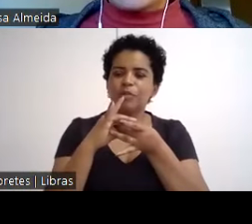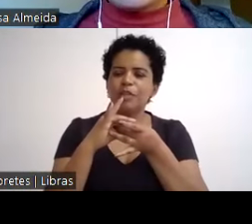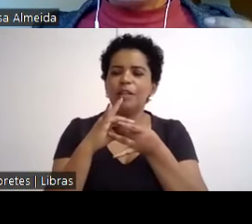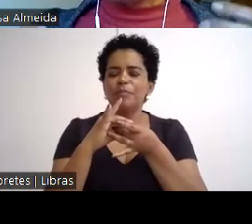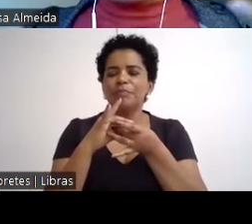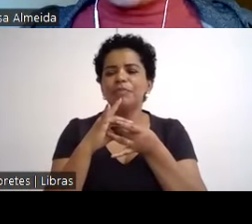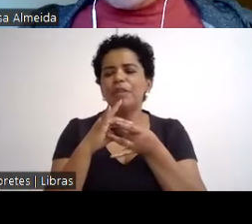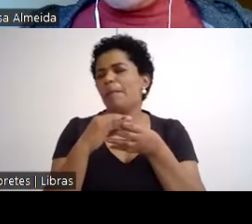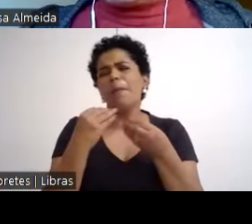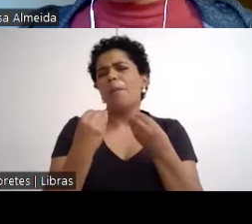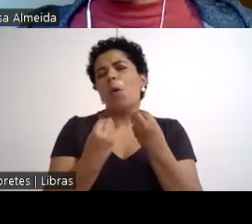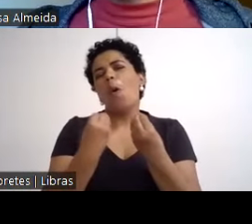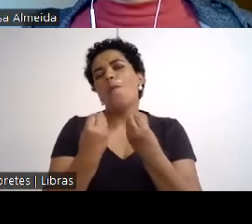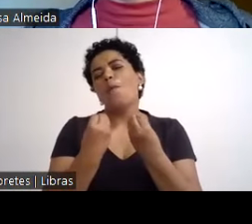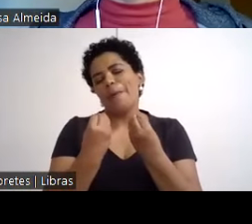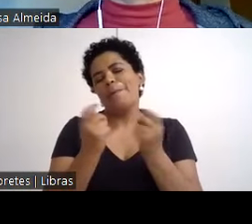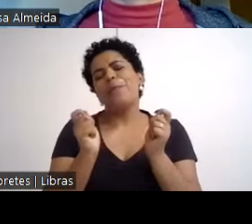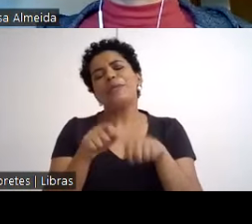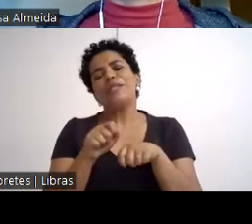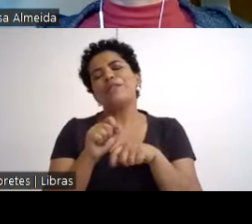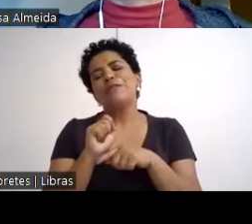a gente pode